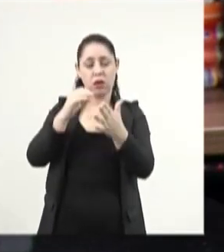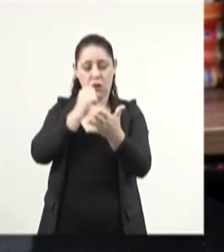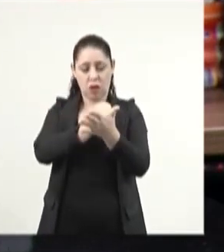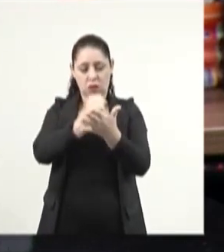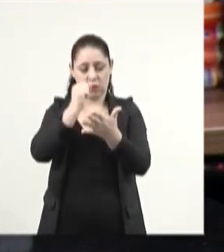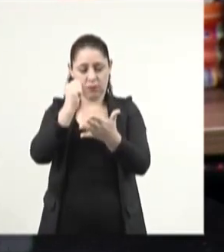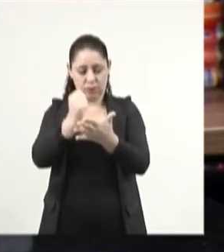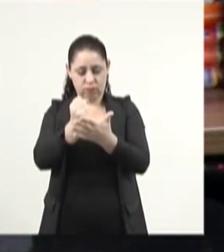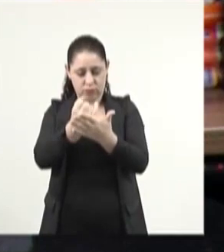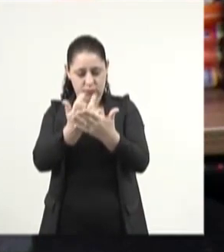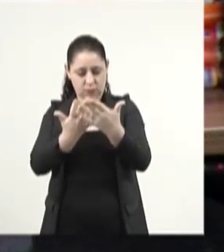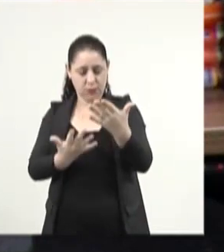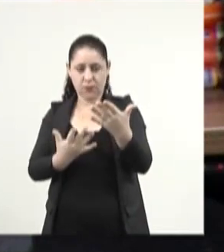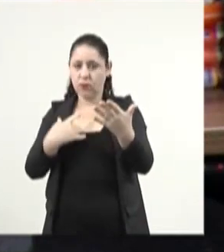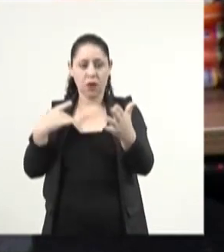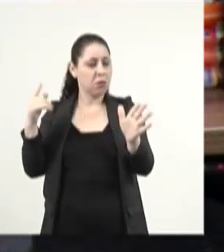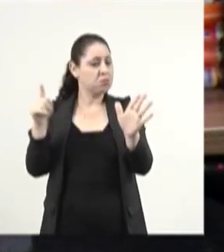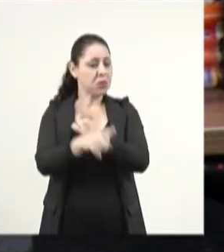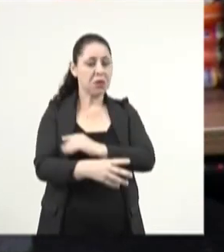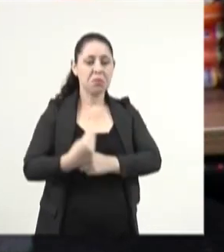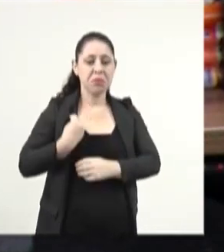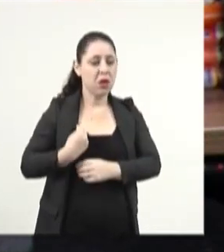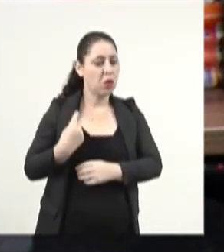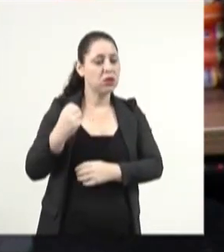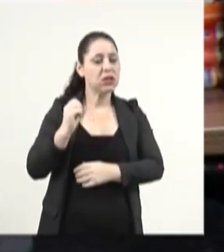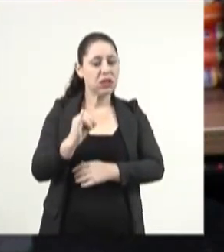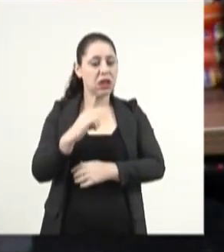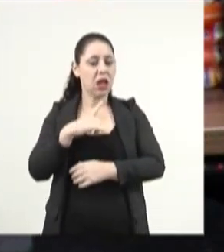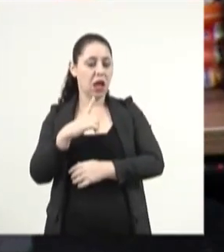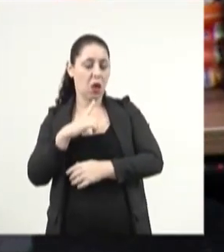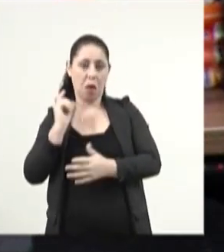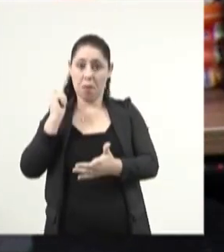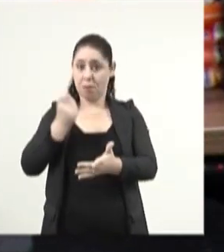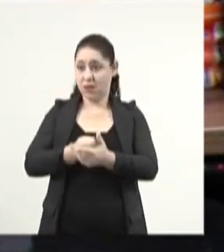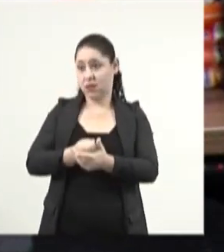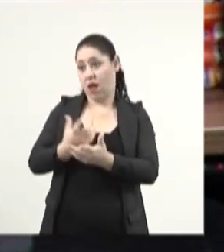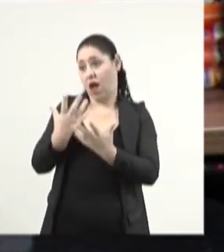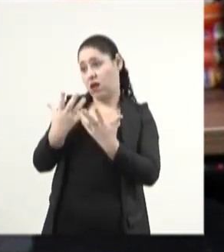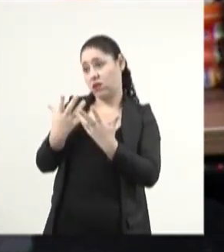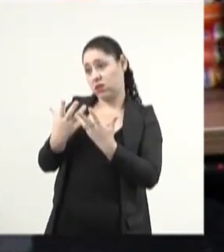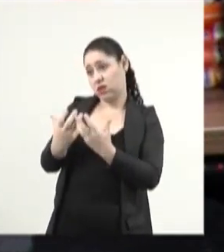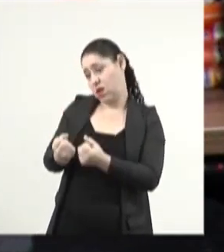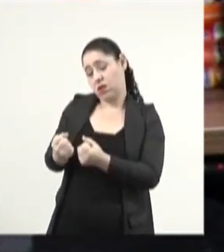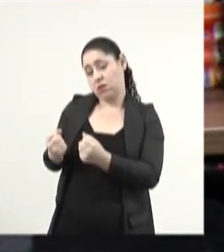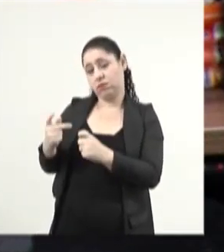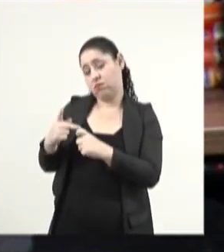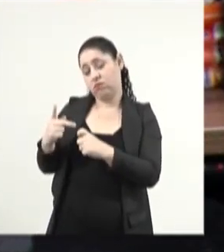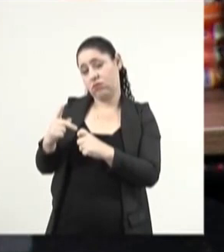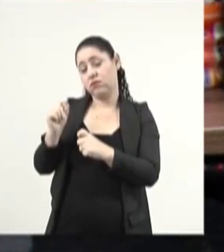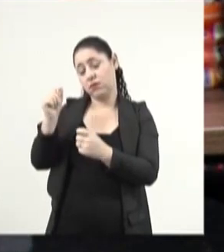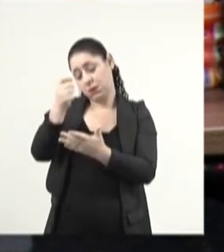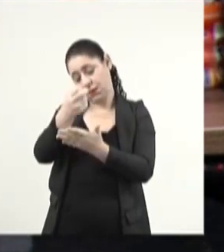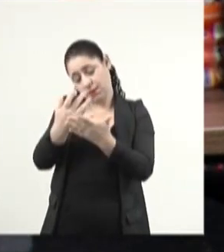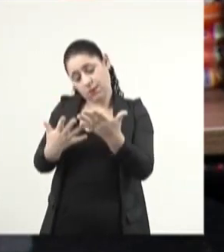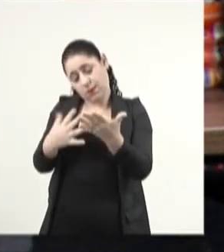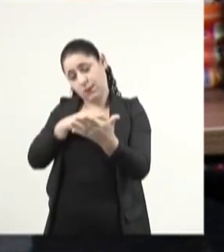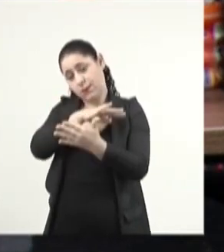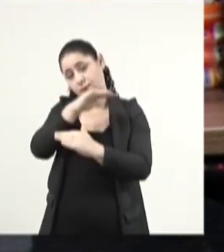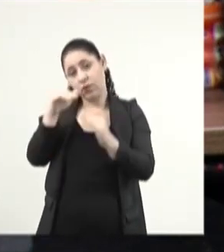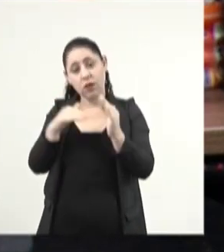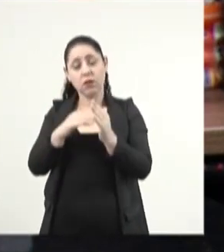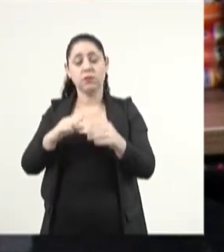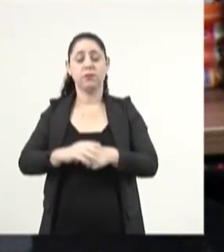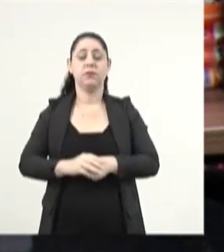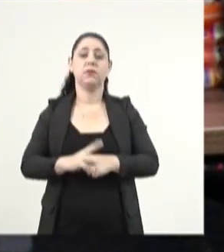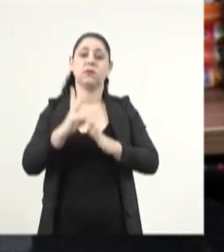do contrato, sem qualquer participação do usuário, obrigando a aceitar coberturas dispostas naquele documento.